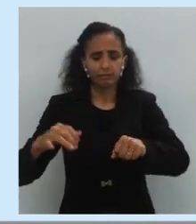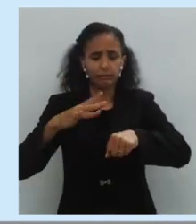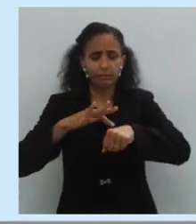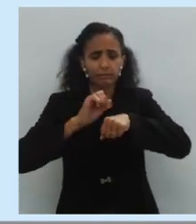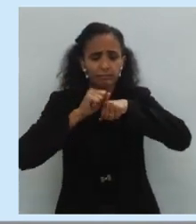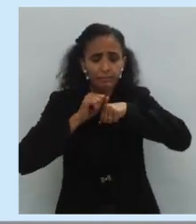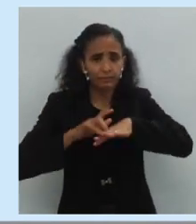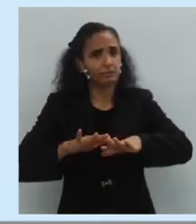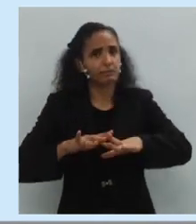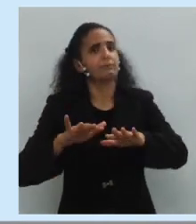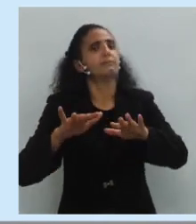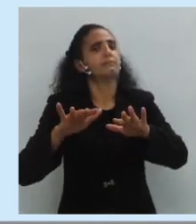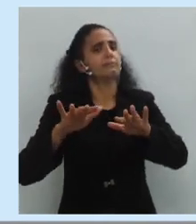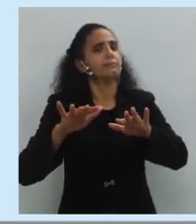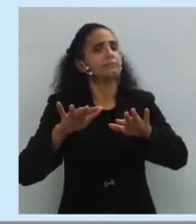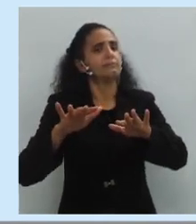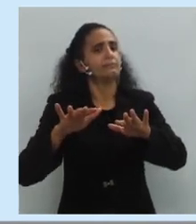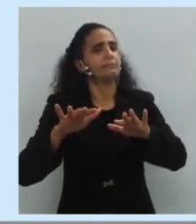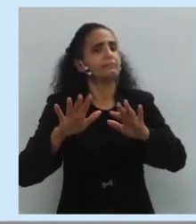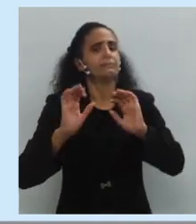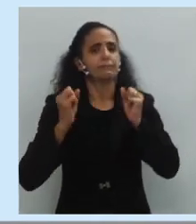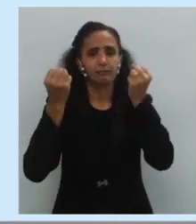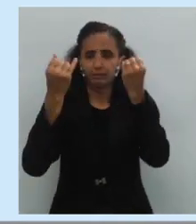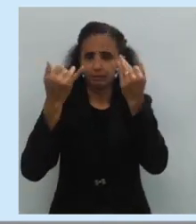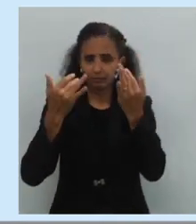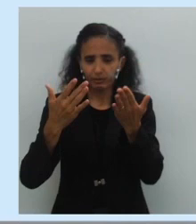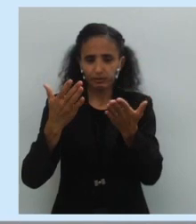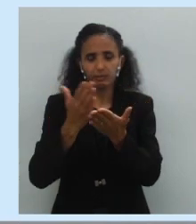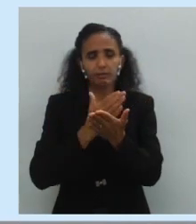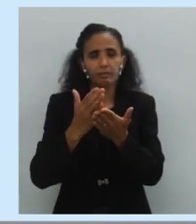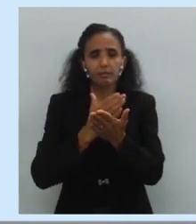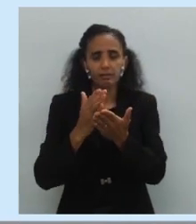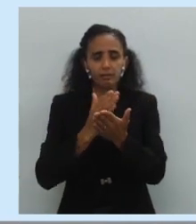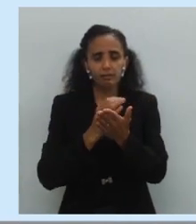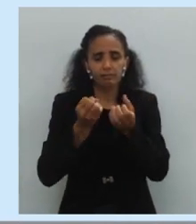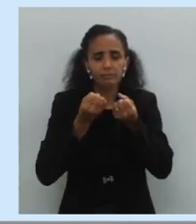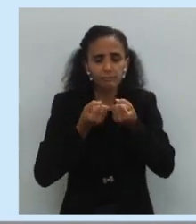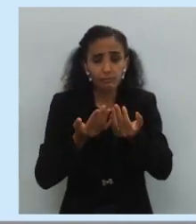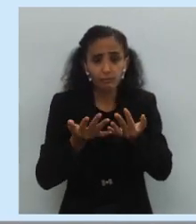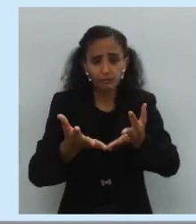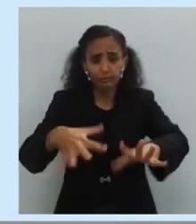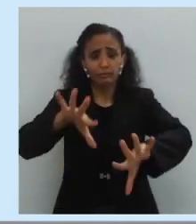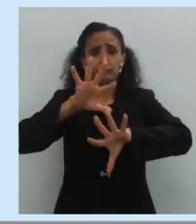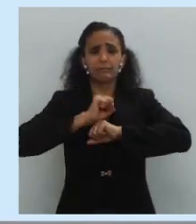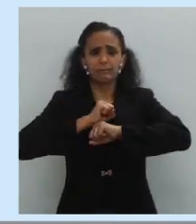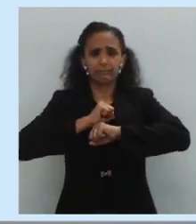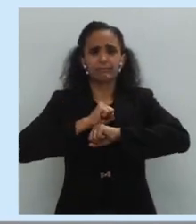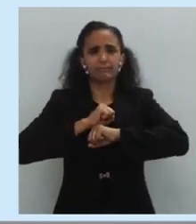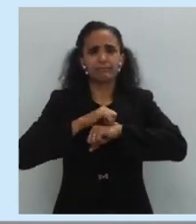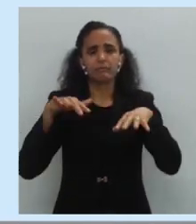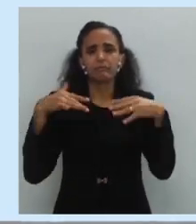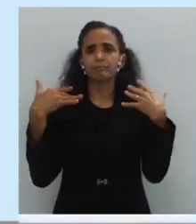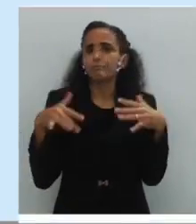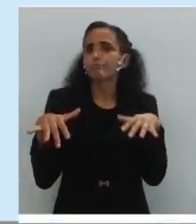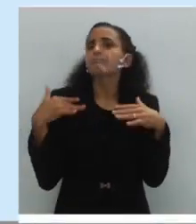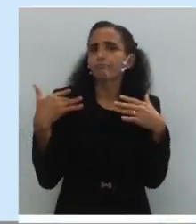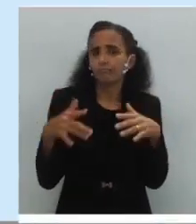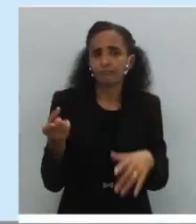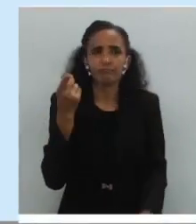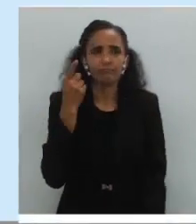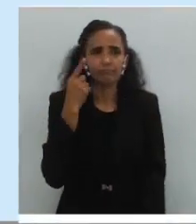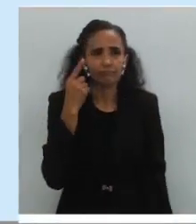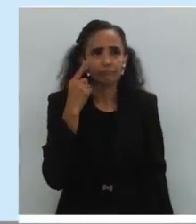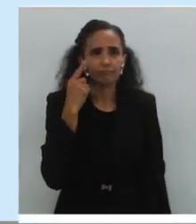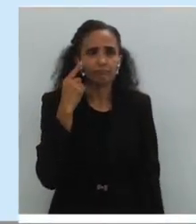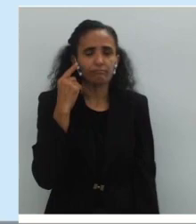é geralmente transmitido das seguintes formas, né? Bora ver as seguintes formas que o HIV